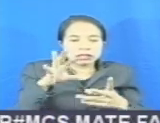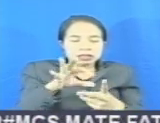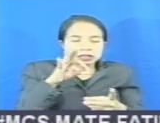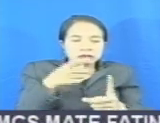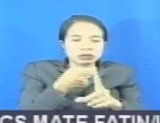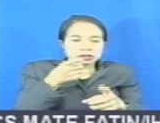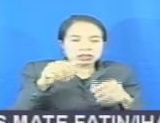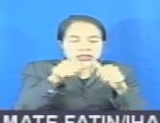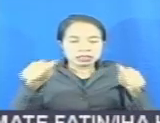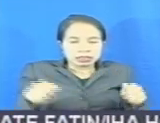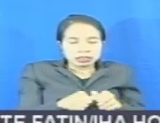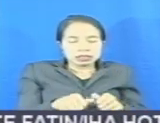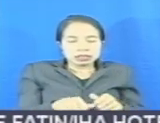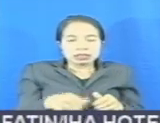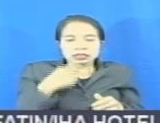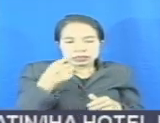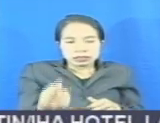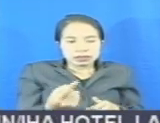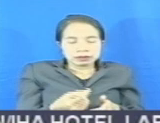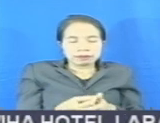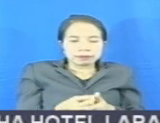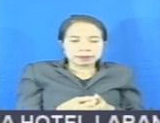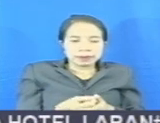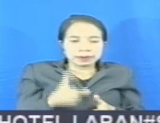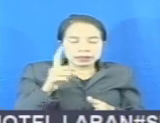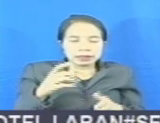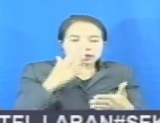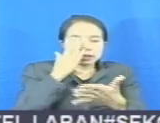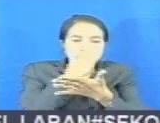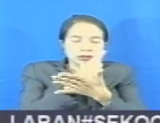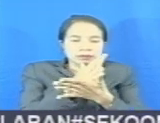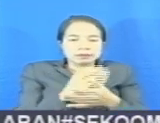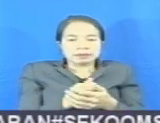aldeia ida ne circular ne bai hatete ida combate